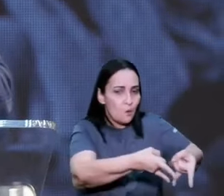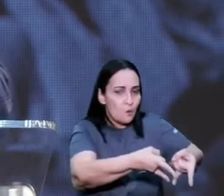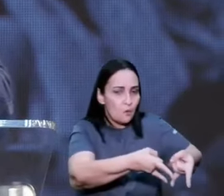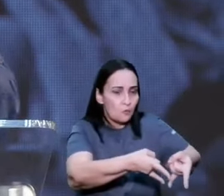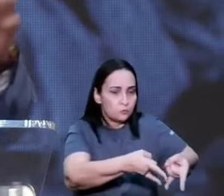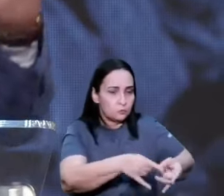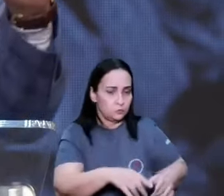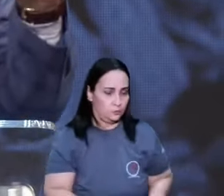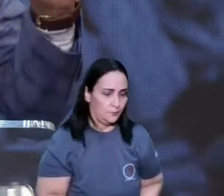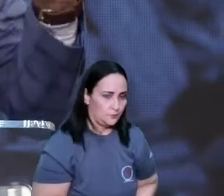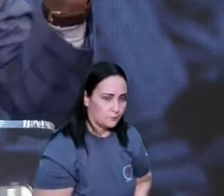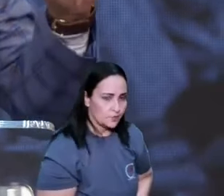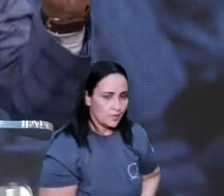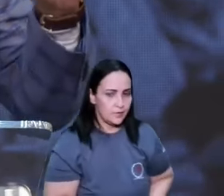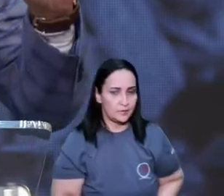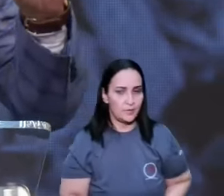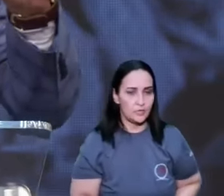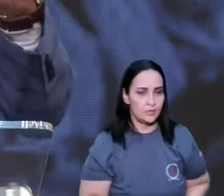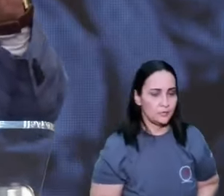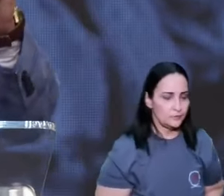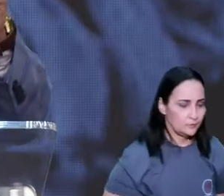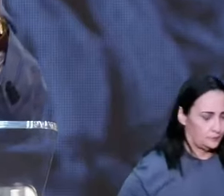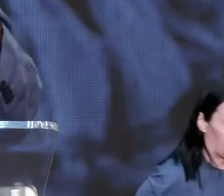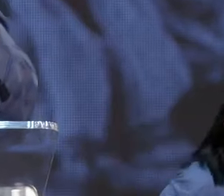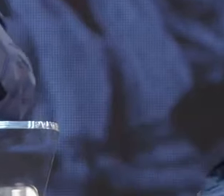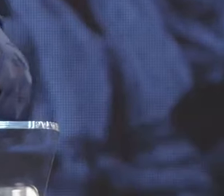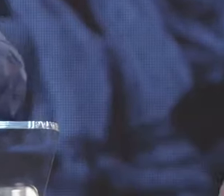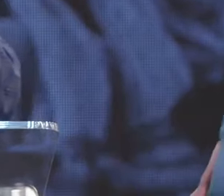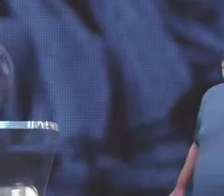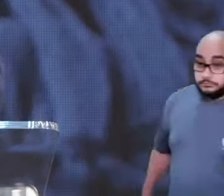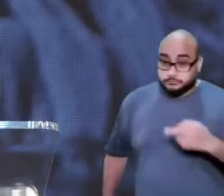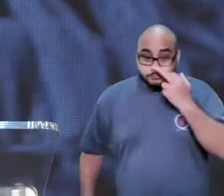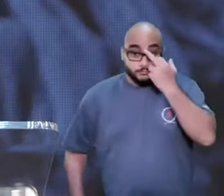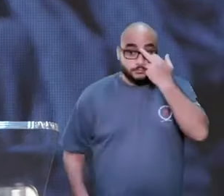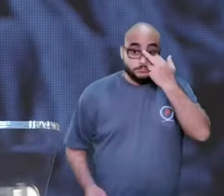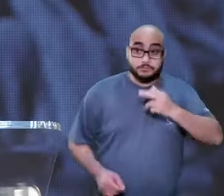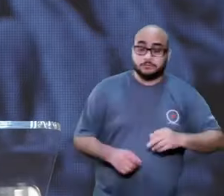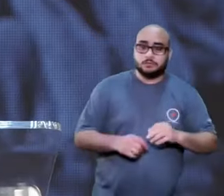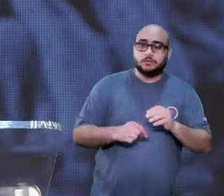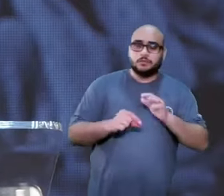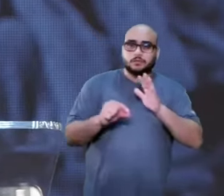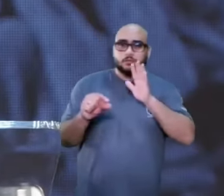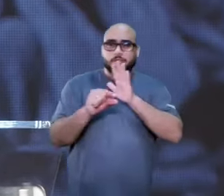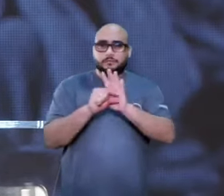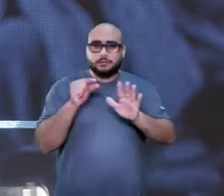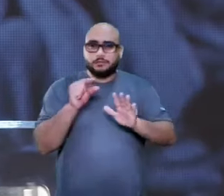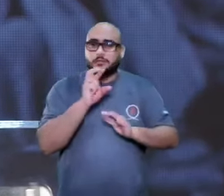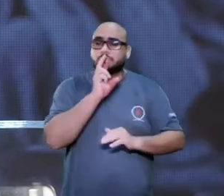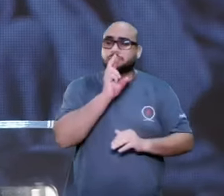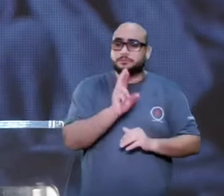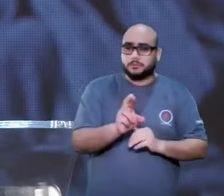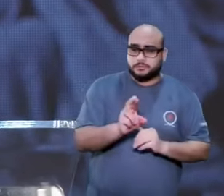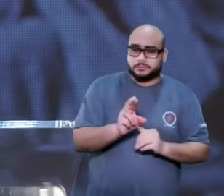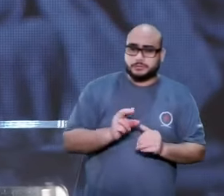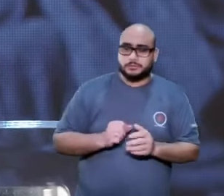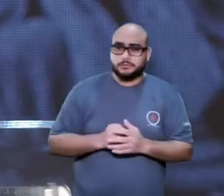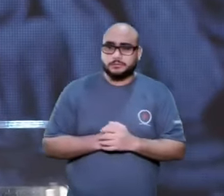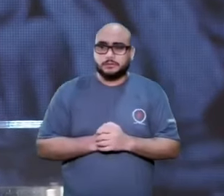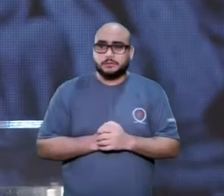Versículo 34 presta atenção no verbo dizer a resposta deles esse verbo está